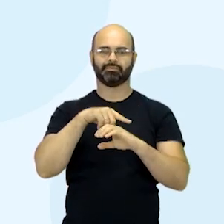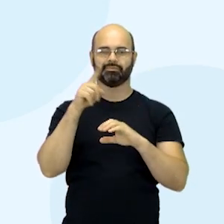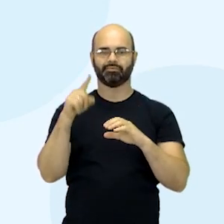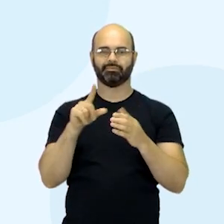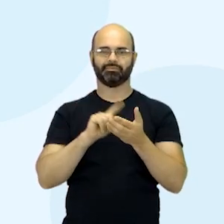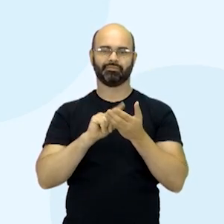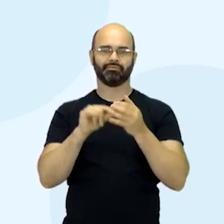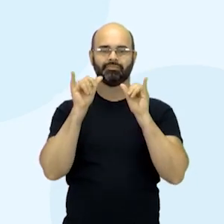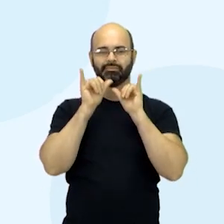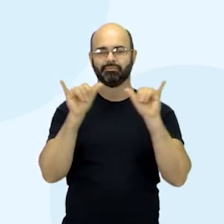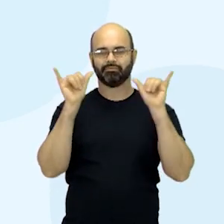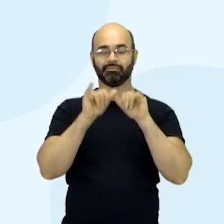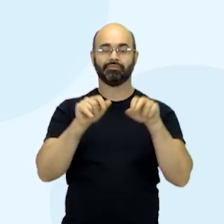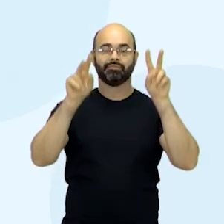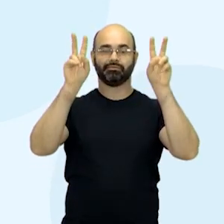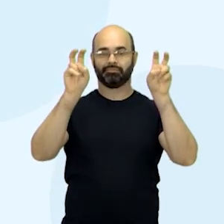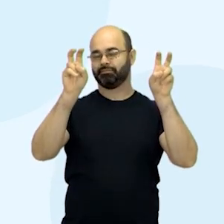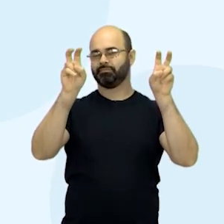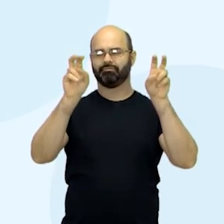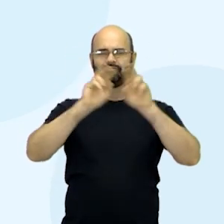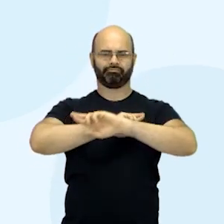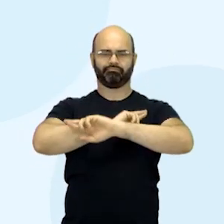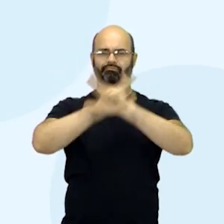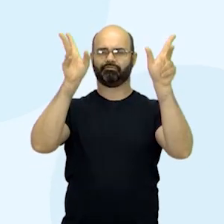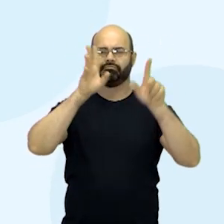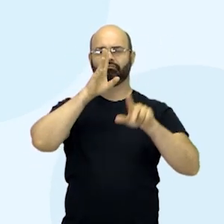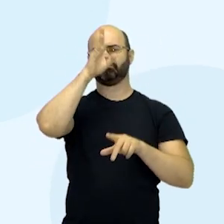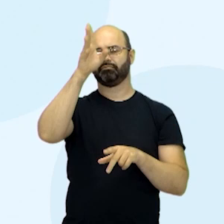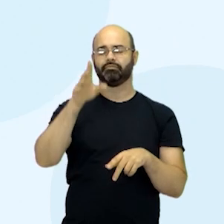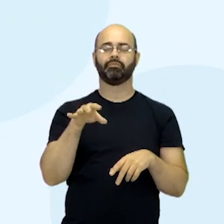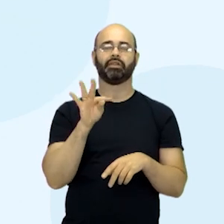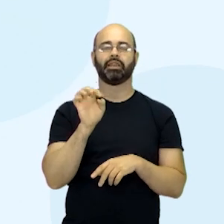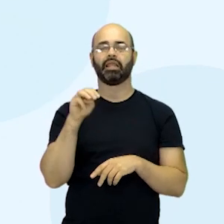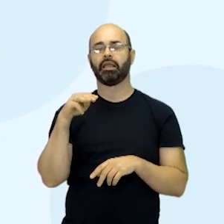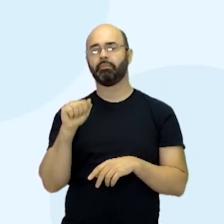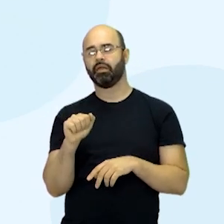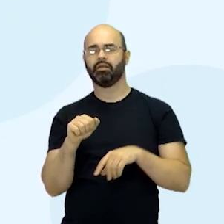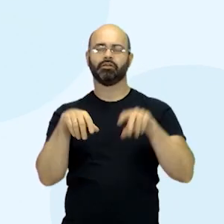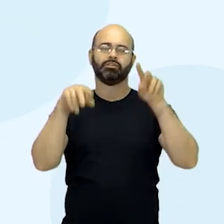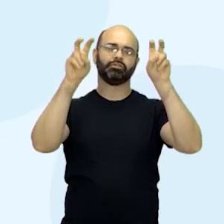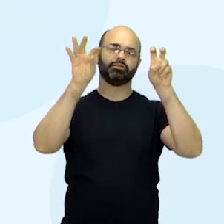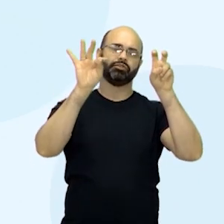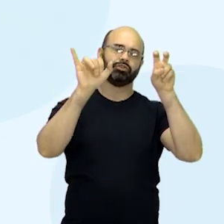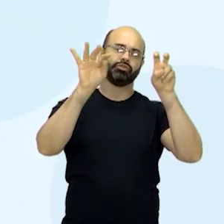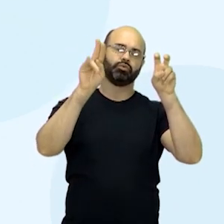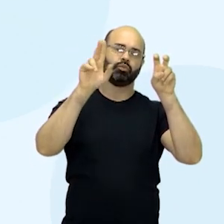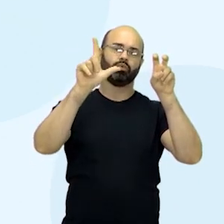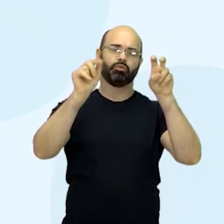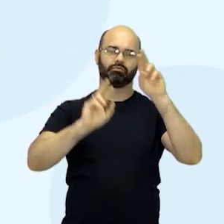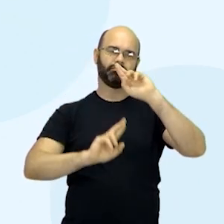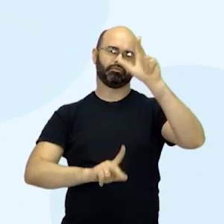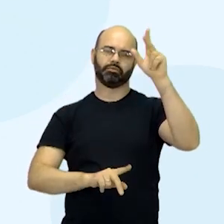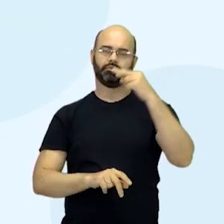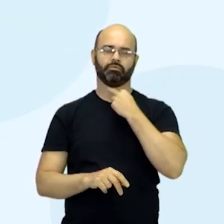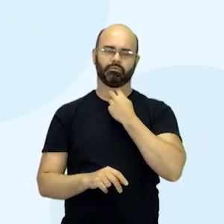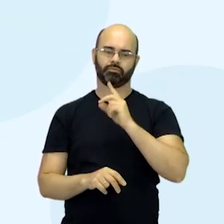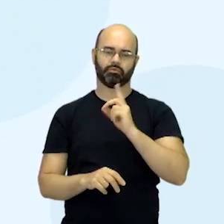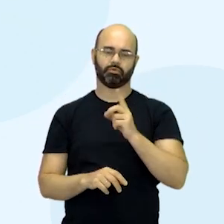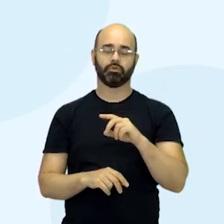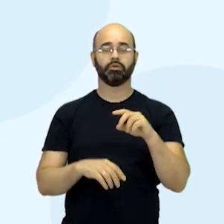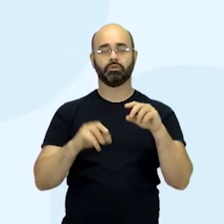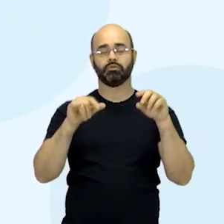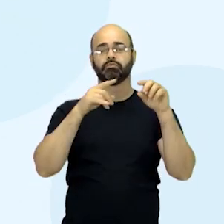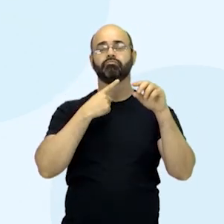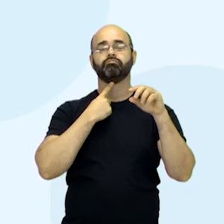um tema e na hora você coloca um título que foge aí do contexto. O subtítulo não é obrigatório, mas ele